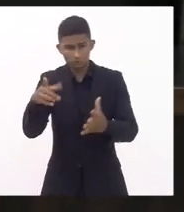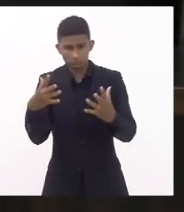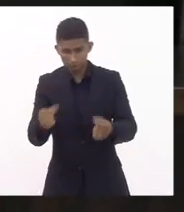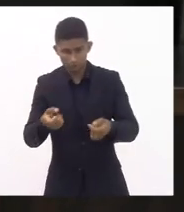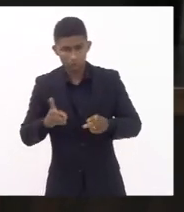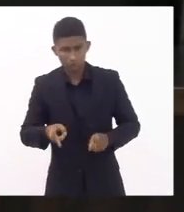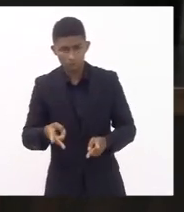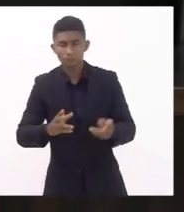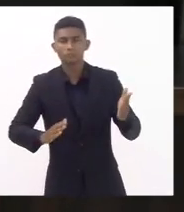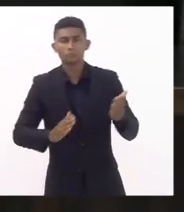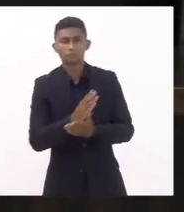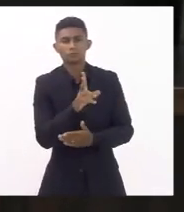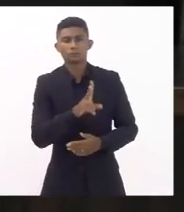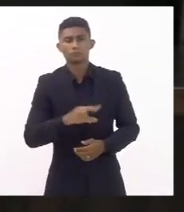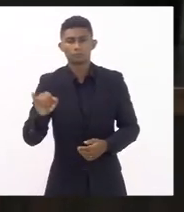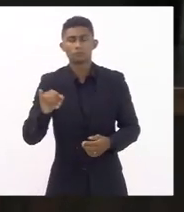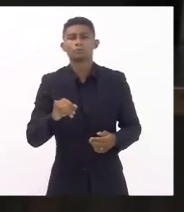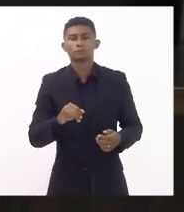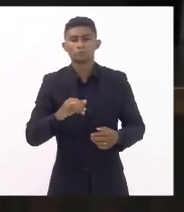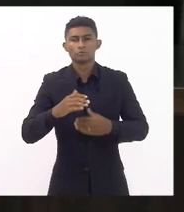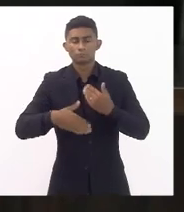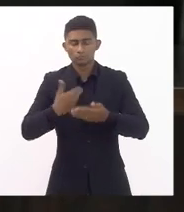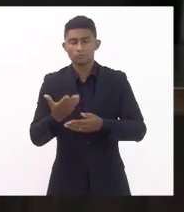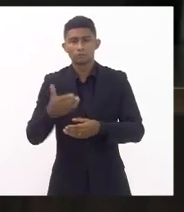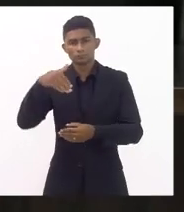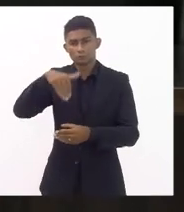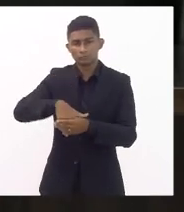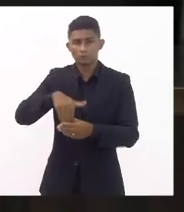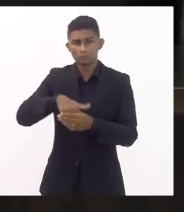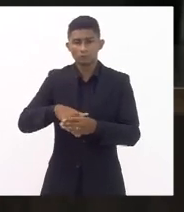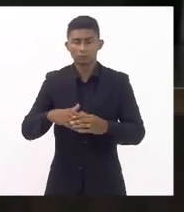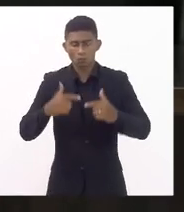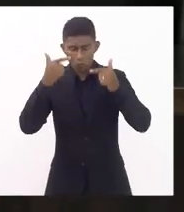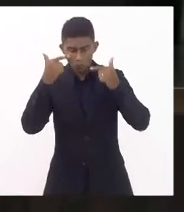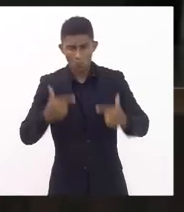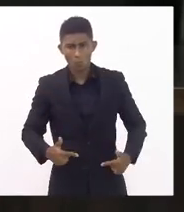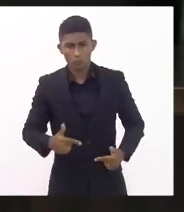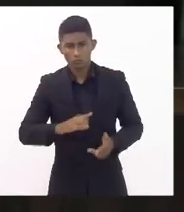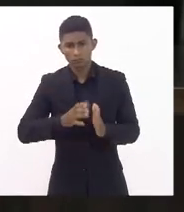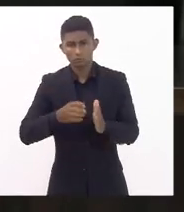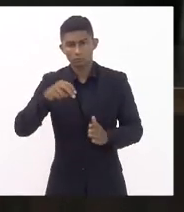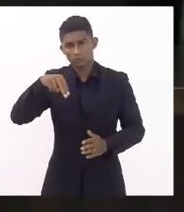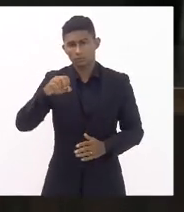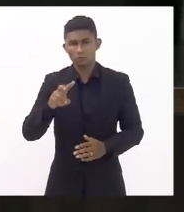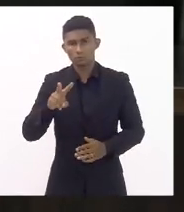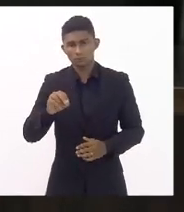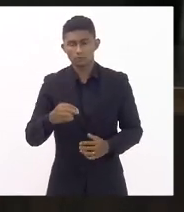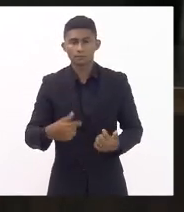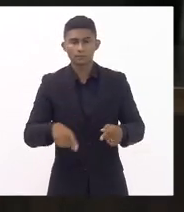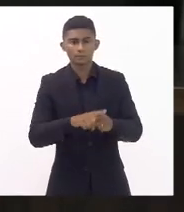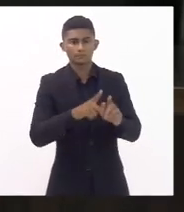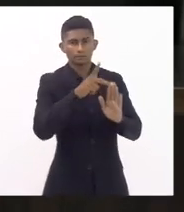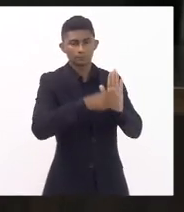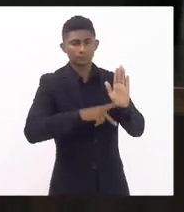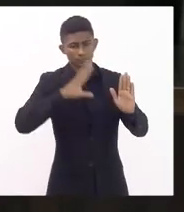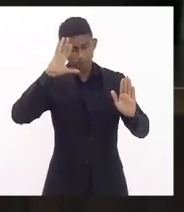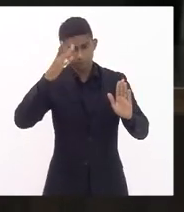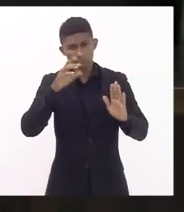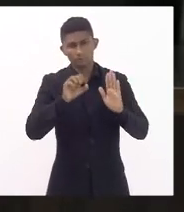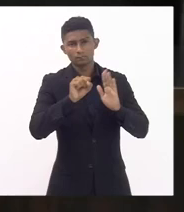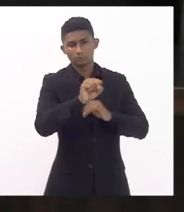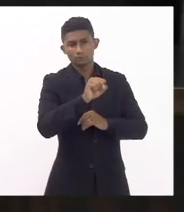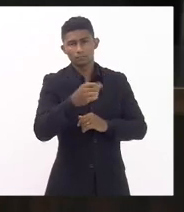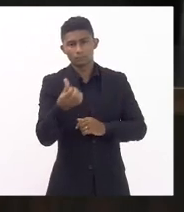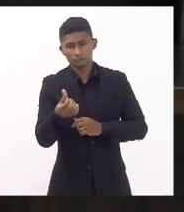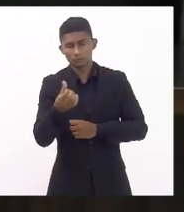permaneçam como estão, aprovado. Vai a promulgação com voto pela abstenção do novo. Projeto de resolução